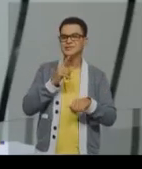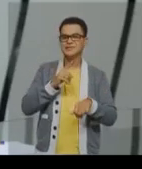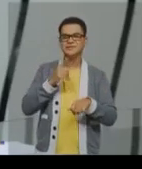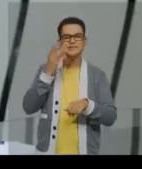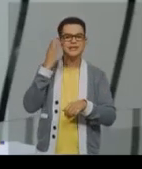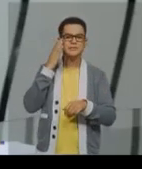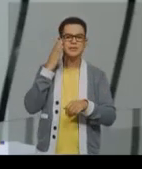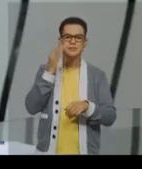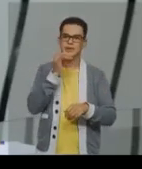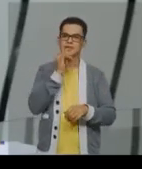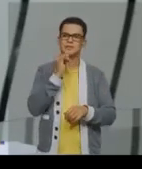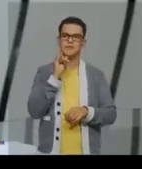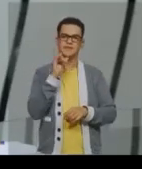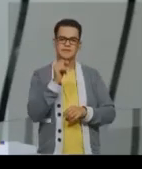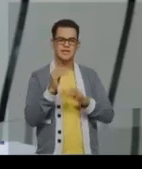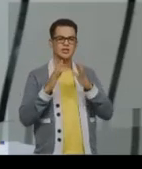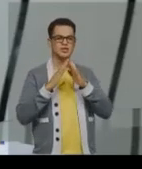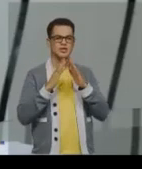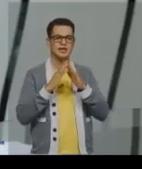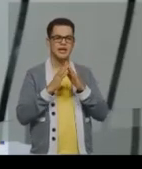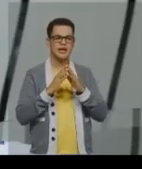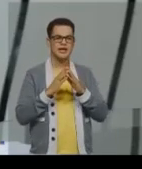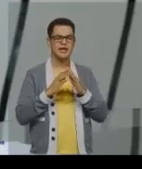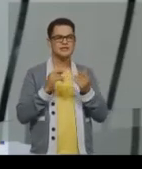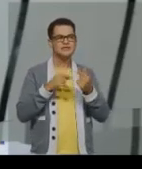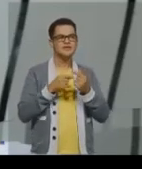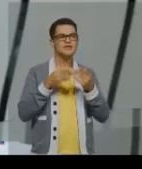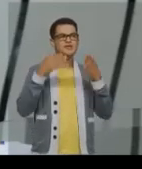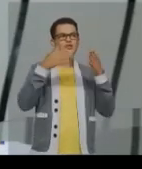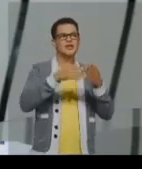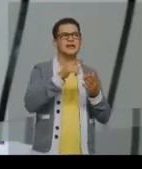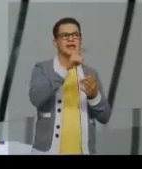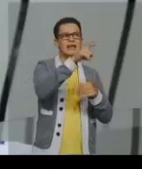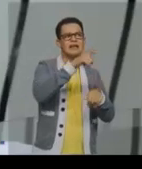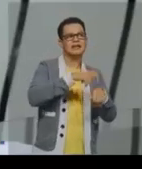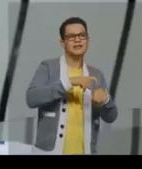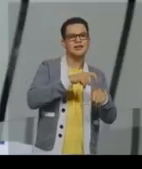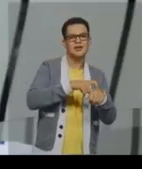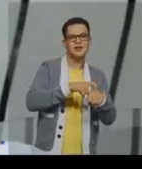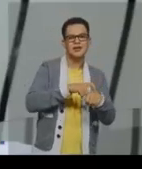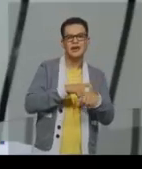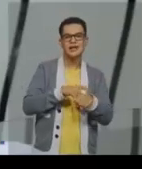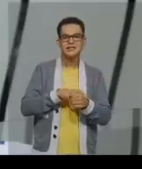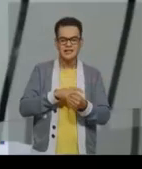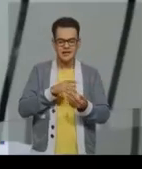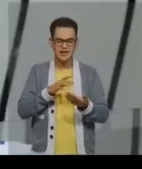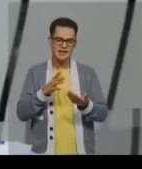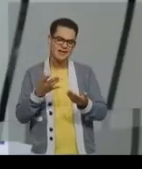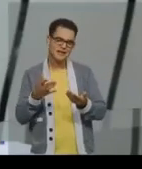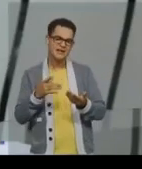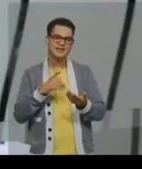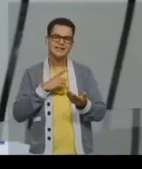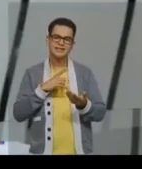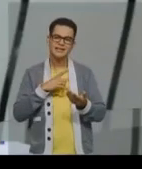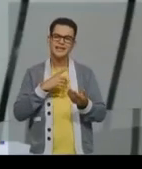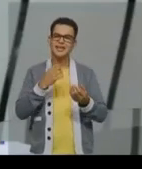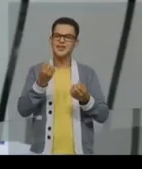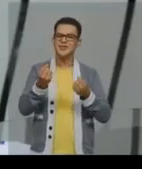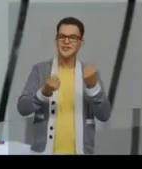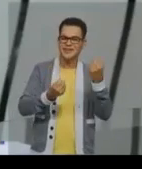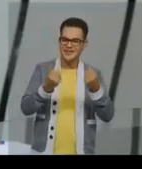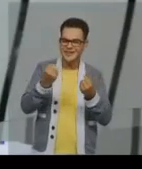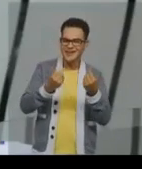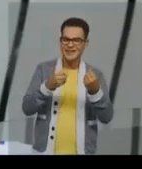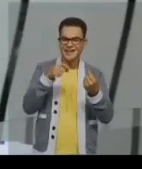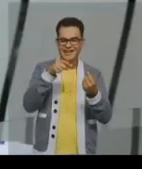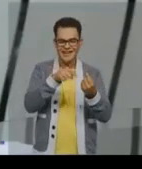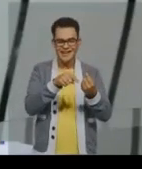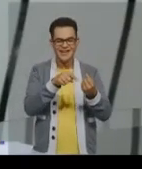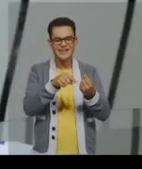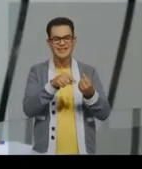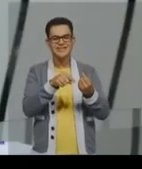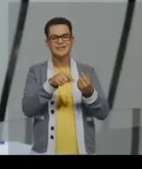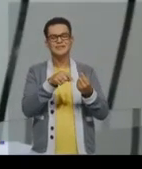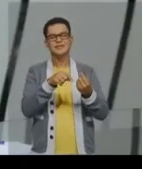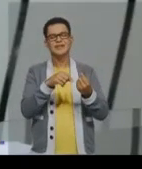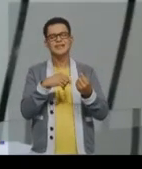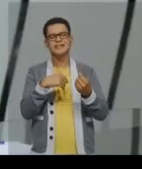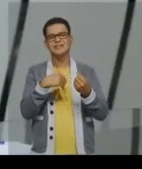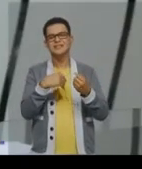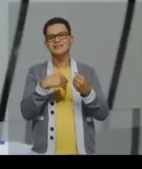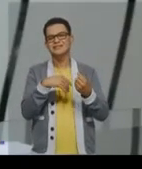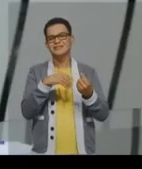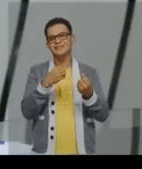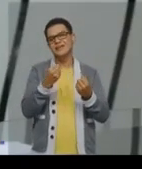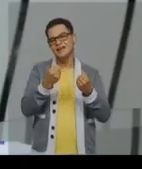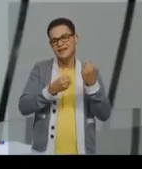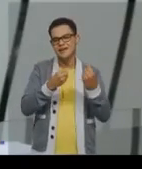uma previsão do momento em que eu vou chegar em outro local, porque eu tenho um automóvel que foi desenvolvido aí, né, na segunda revolução industrial,